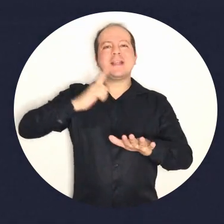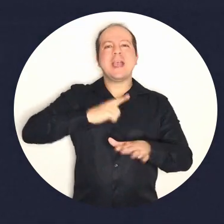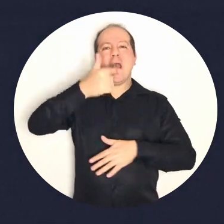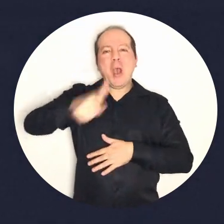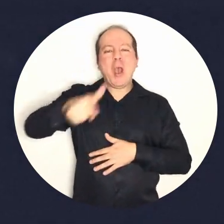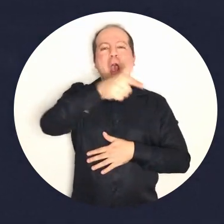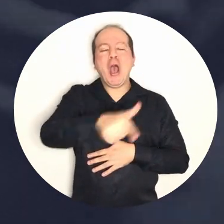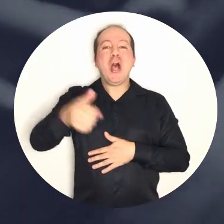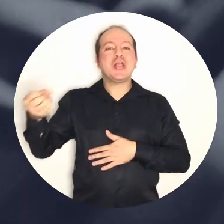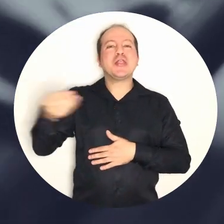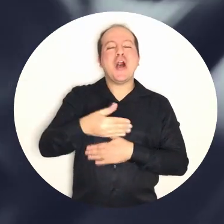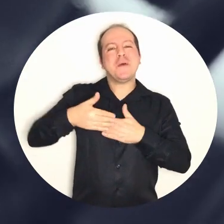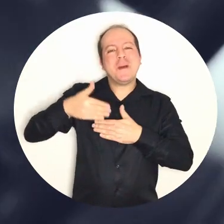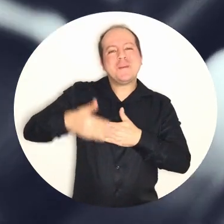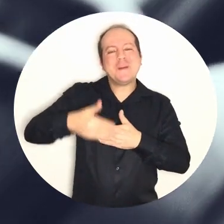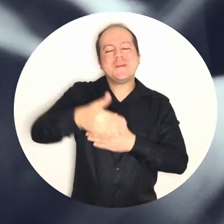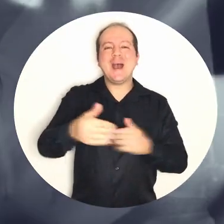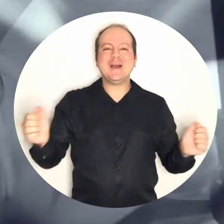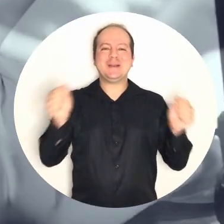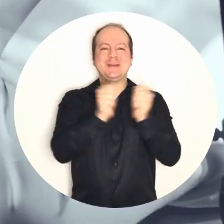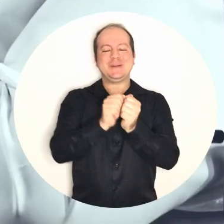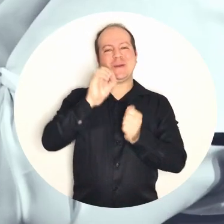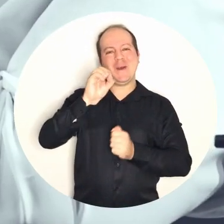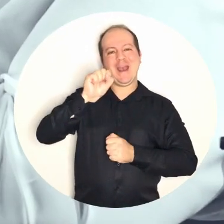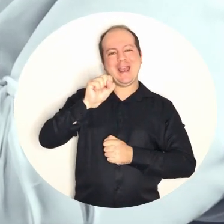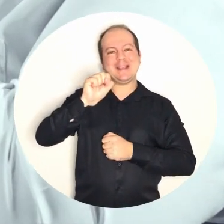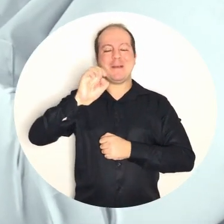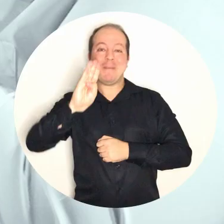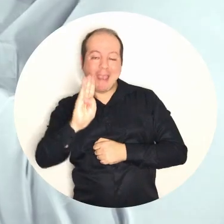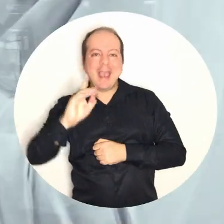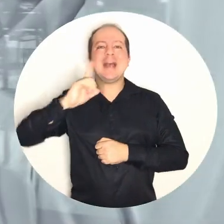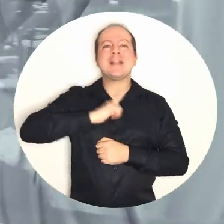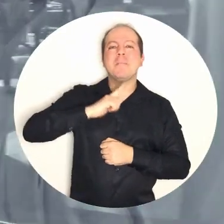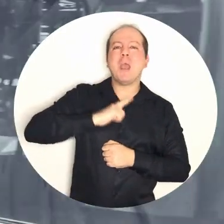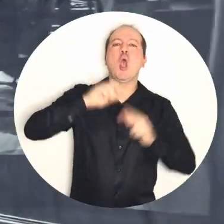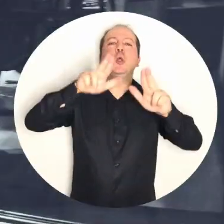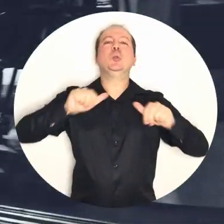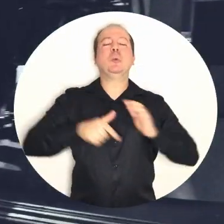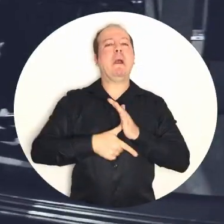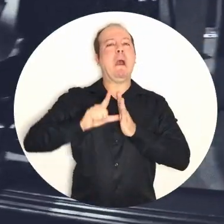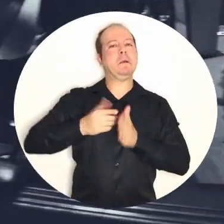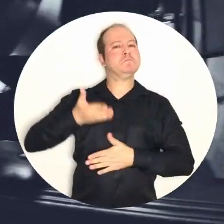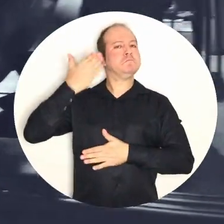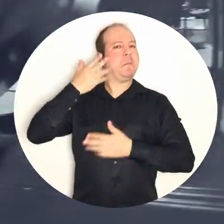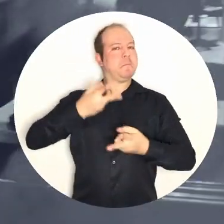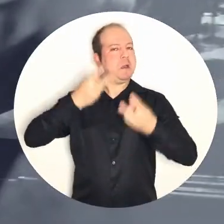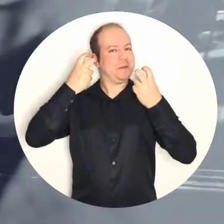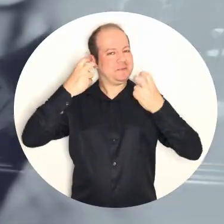iremos fazer novas jornadas ao lado da OSB para mares nunca antes navegados.